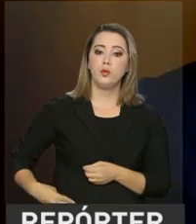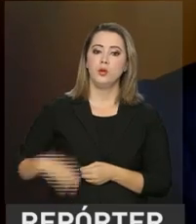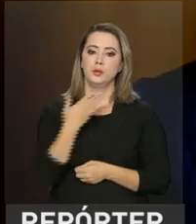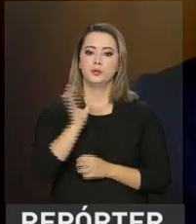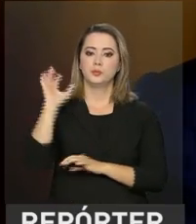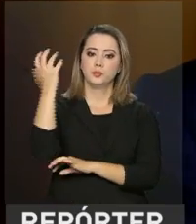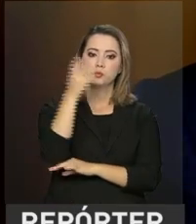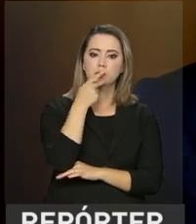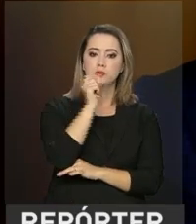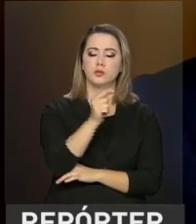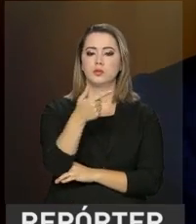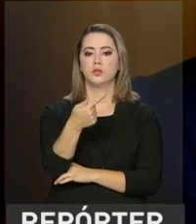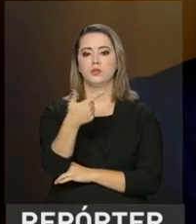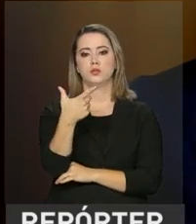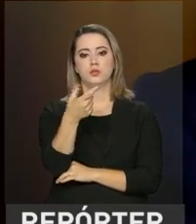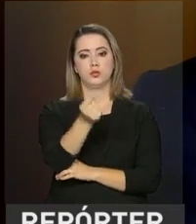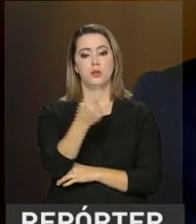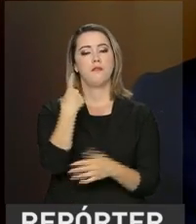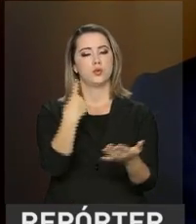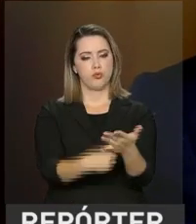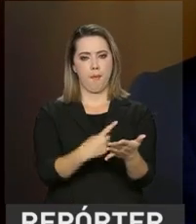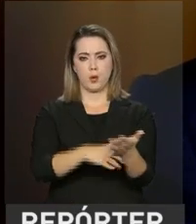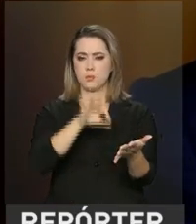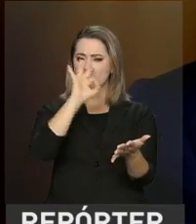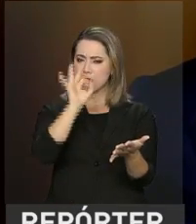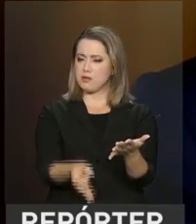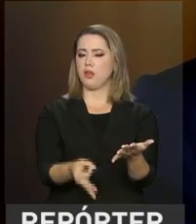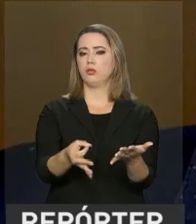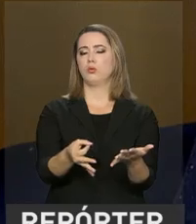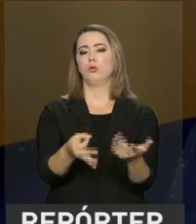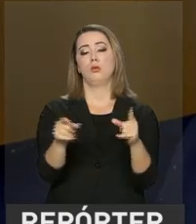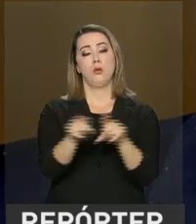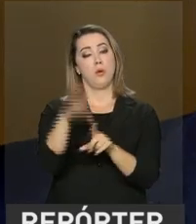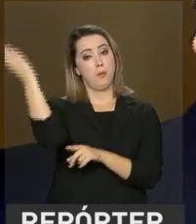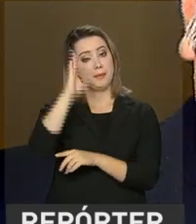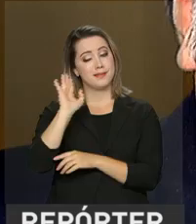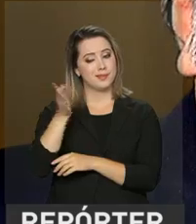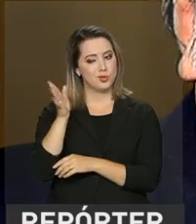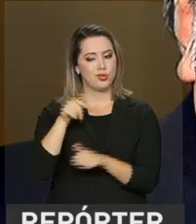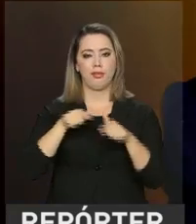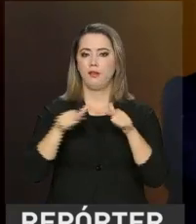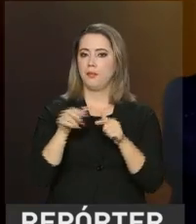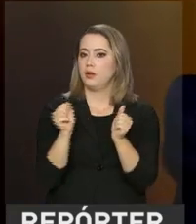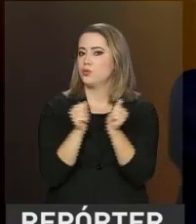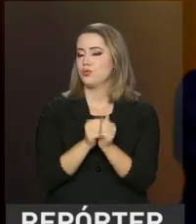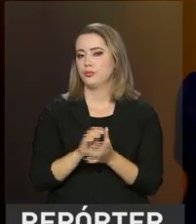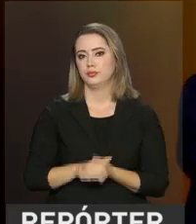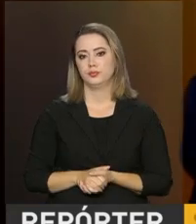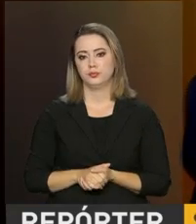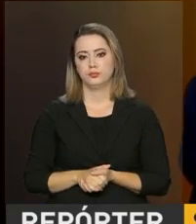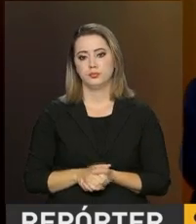vai reafirmar os compromissos assumidos em Paris. Sarney Filho afirma que o Brasil já está fazendo a sua parte. Tirando os